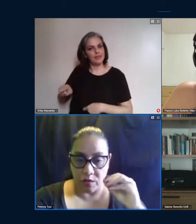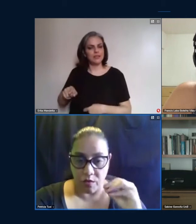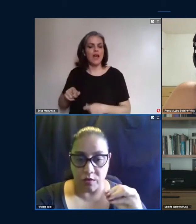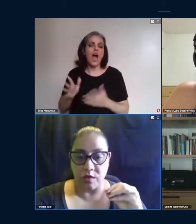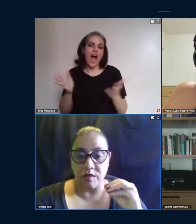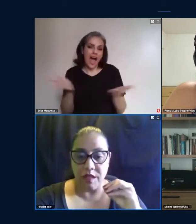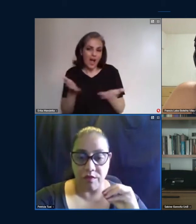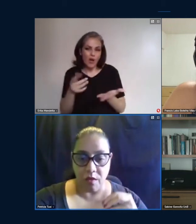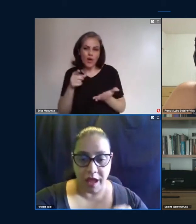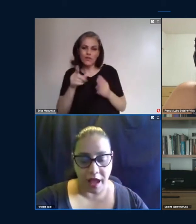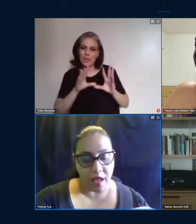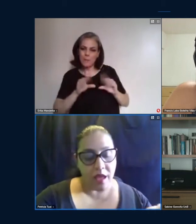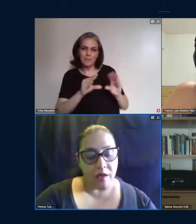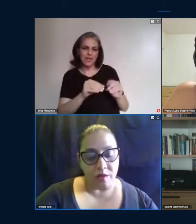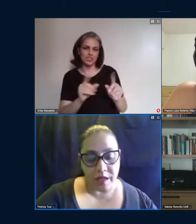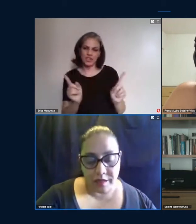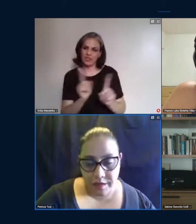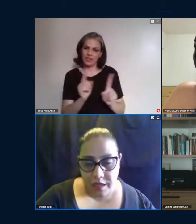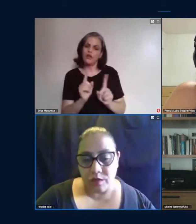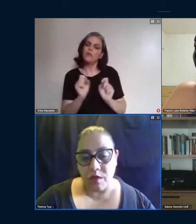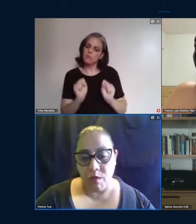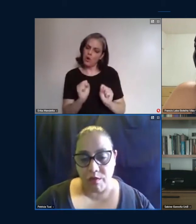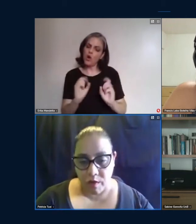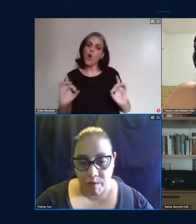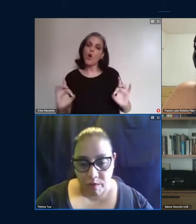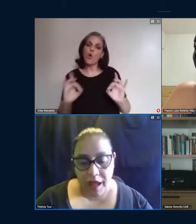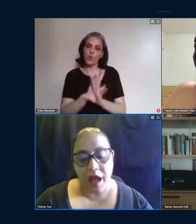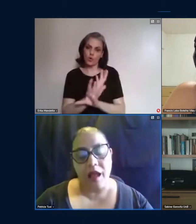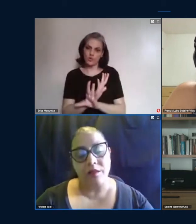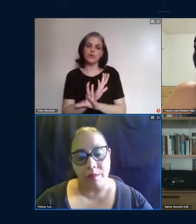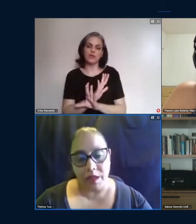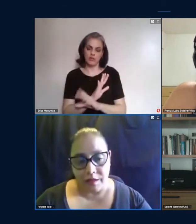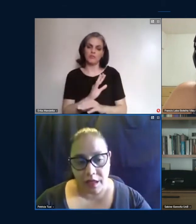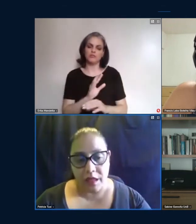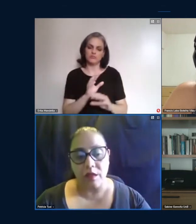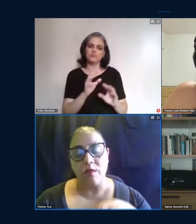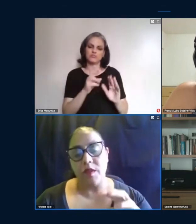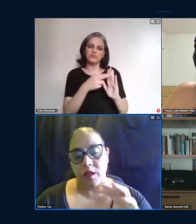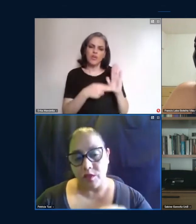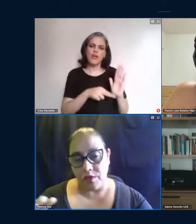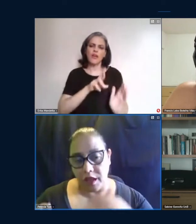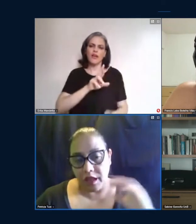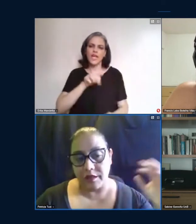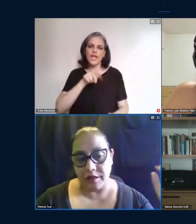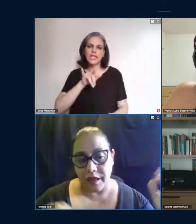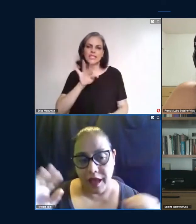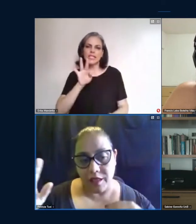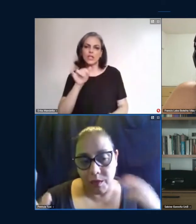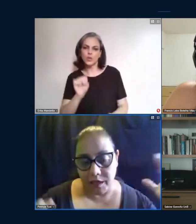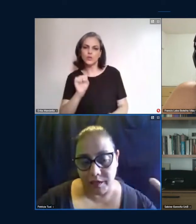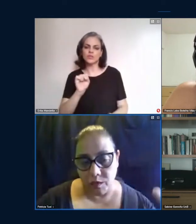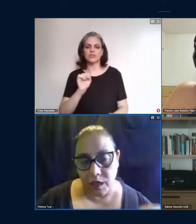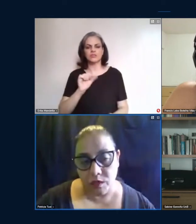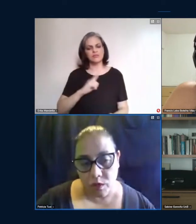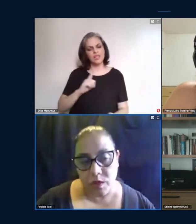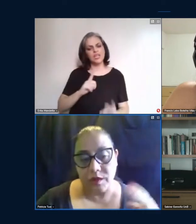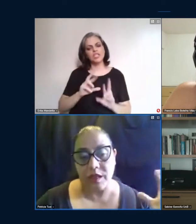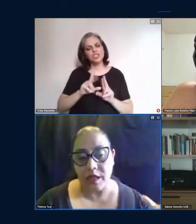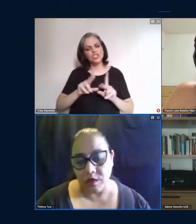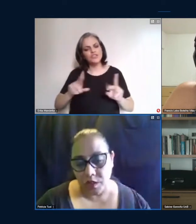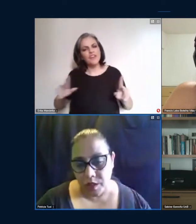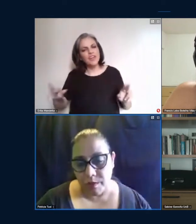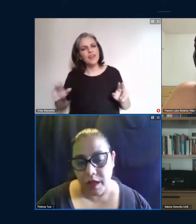agora, eu acho que nas conclusões você deve colocar os requisitos, como foram apontados, apresentam diferenças em cada uma das